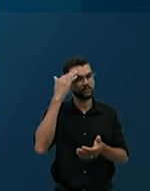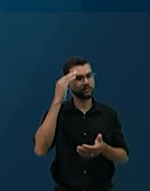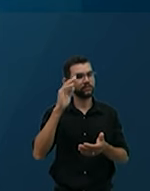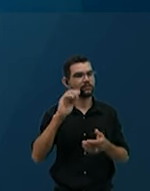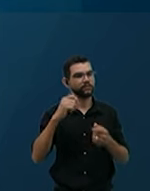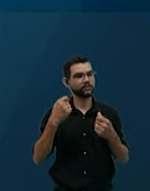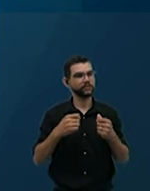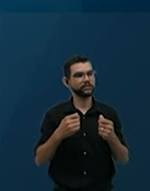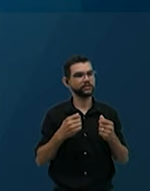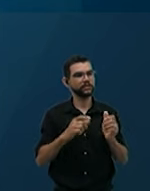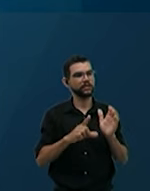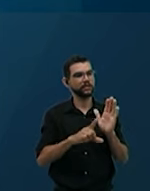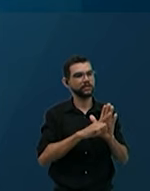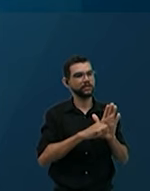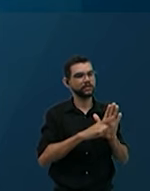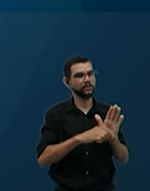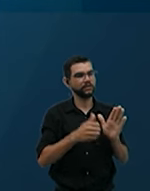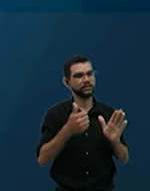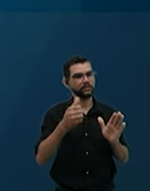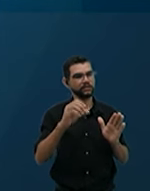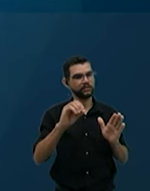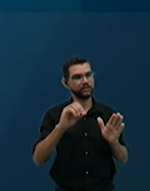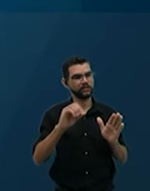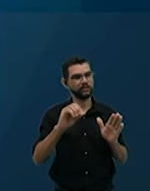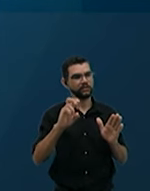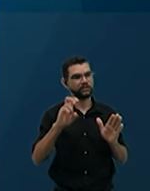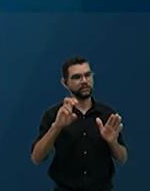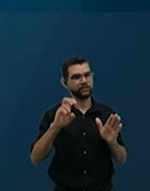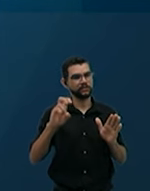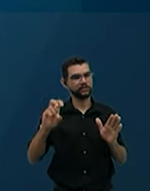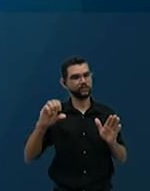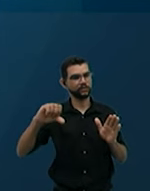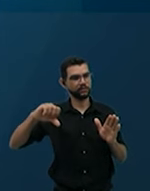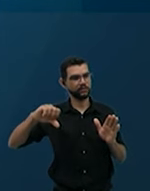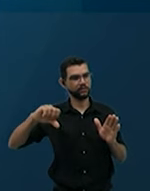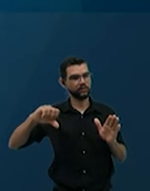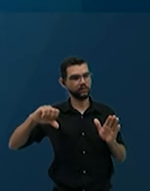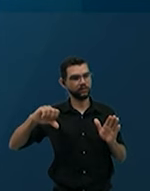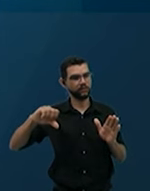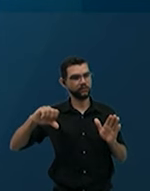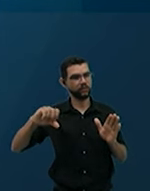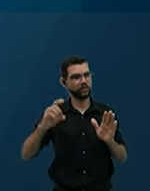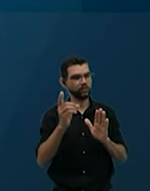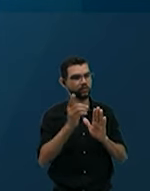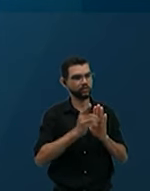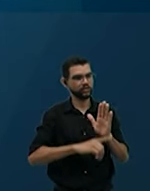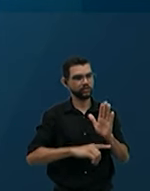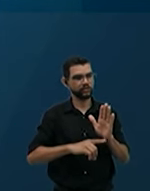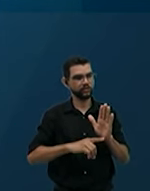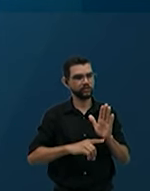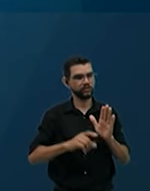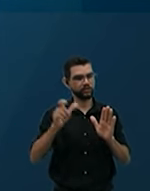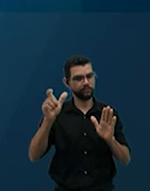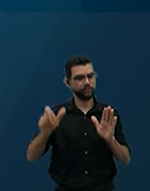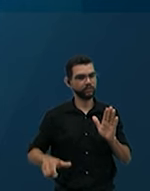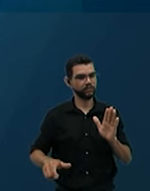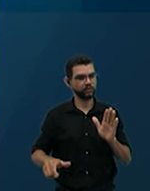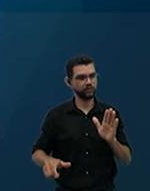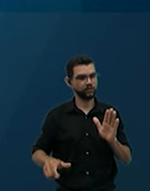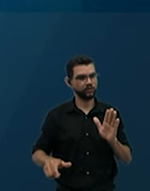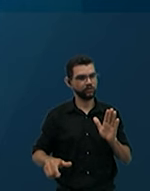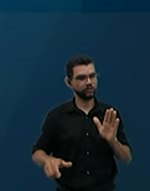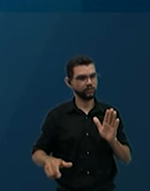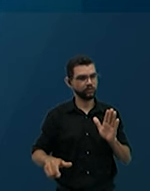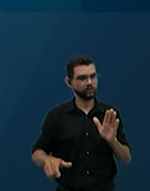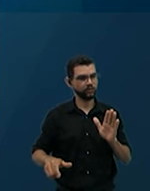10.559 não exclui o direito de um anistiado buscar na via judicial a reparação dos danos morais que tenha sofrido em